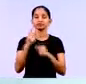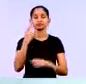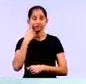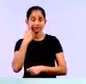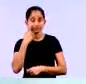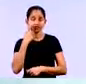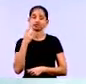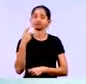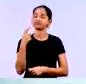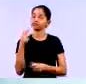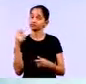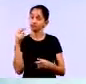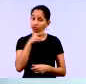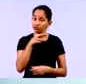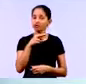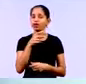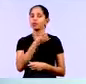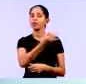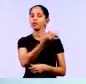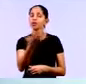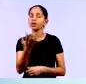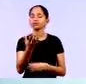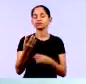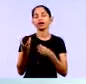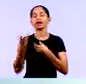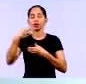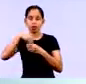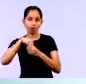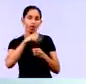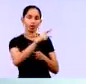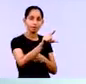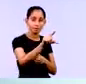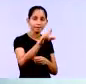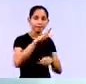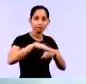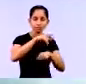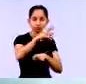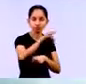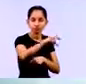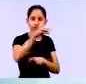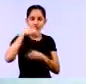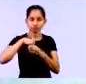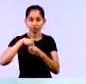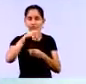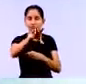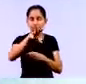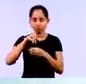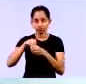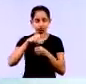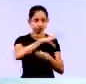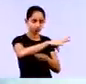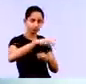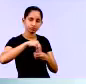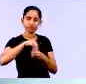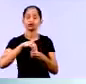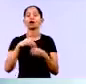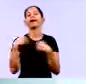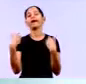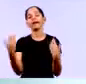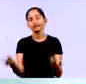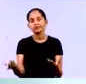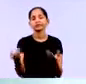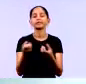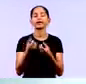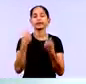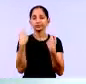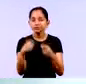determinado produto, nós vamos verificar a composição desses produtos, né? Quanto de matéria-prima é composto